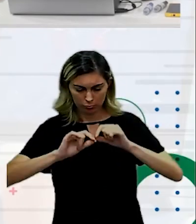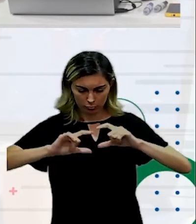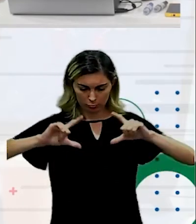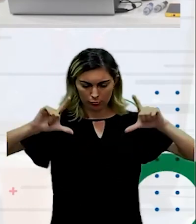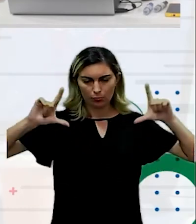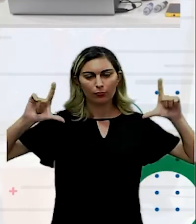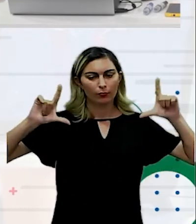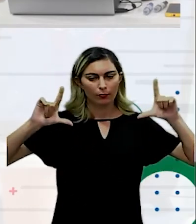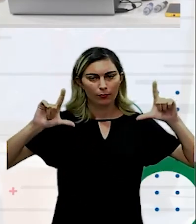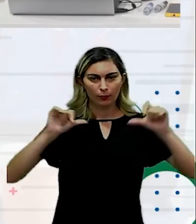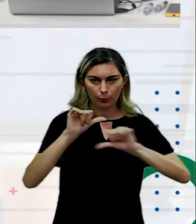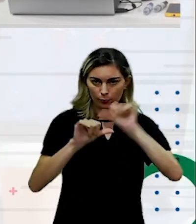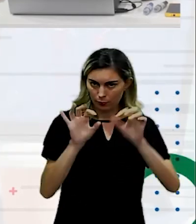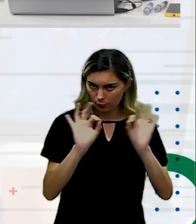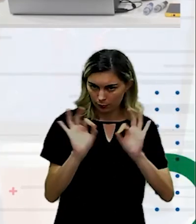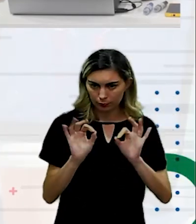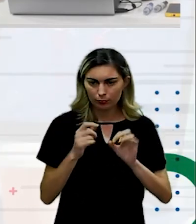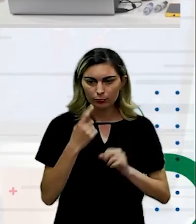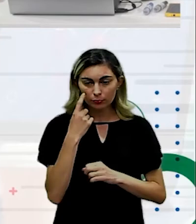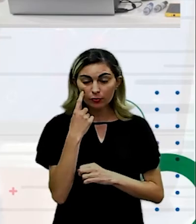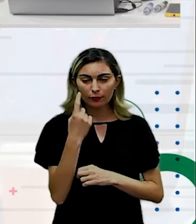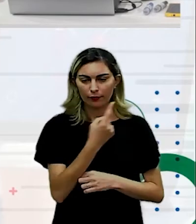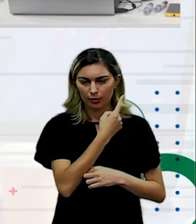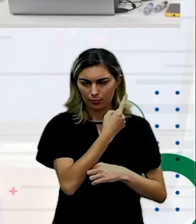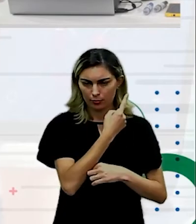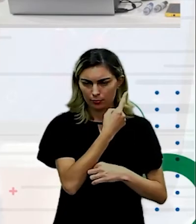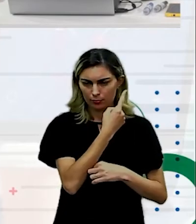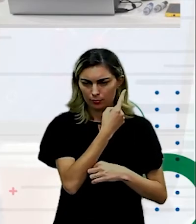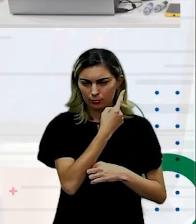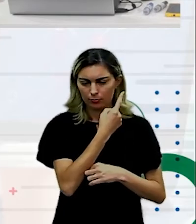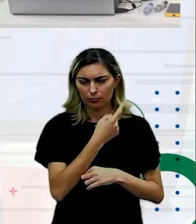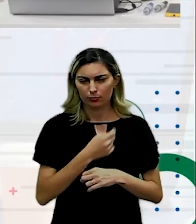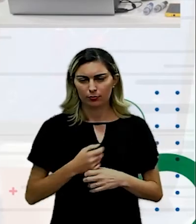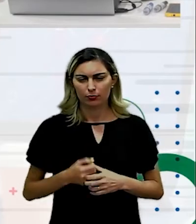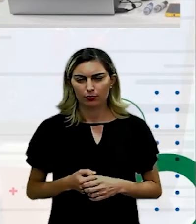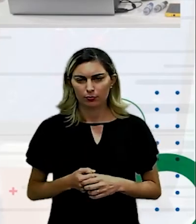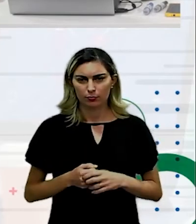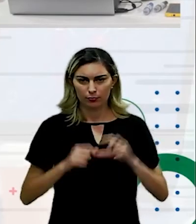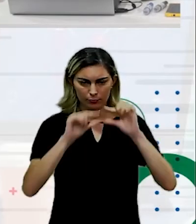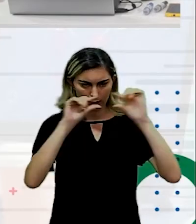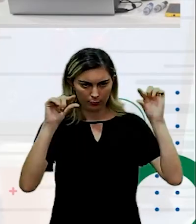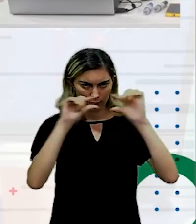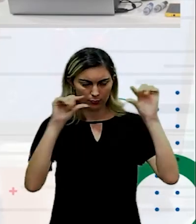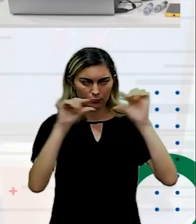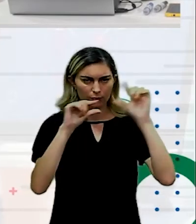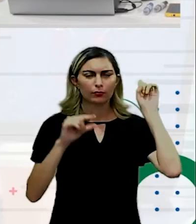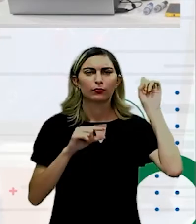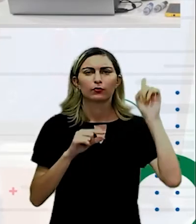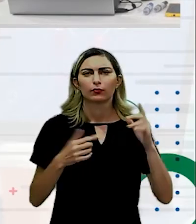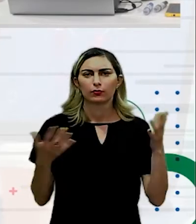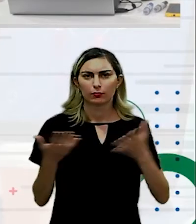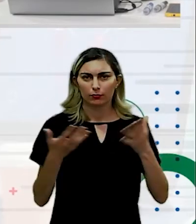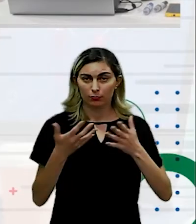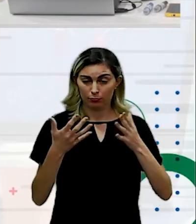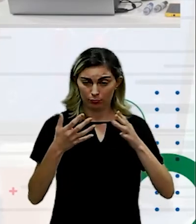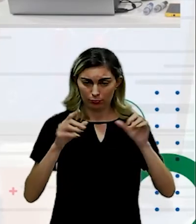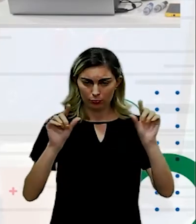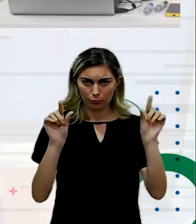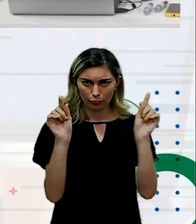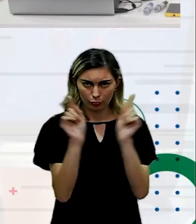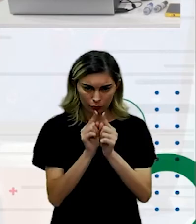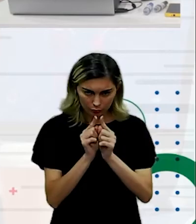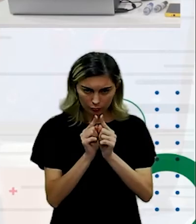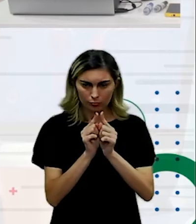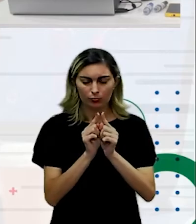outro, eu venho aqui nessa corrente, clico nela. Agora ele está fechado.